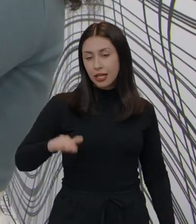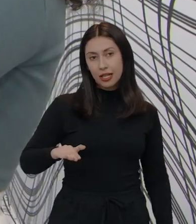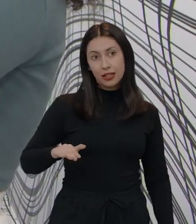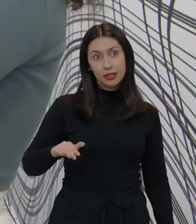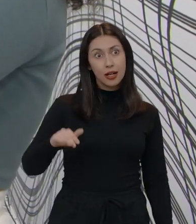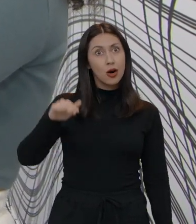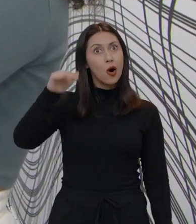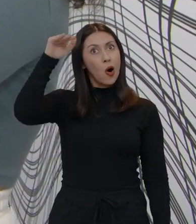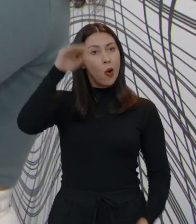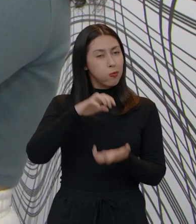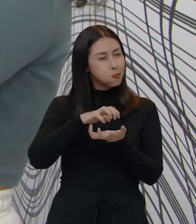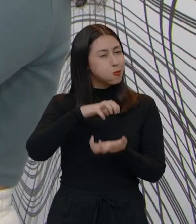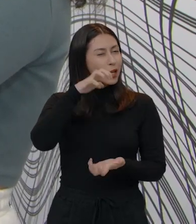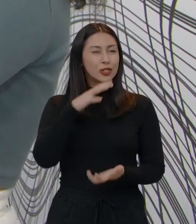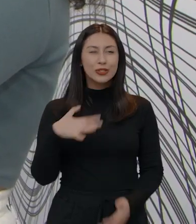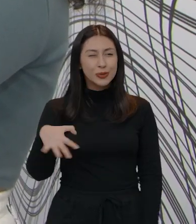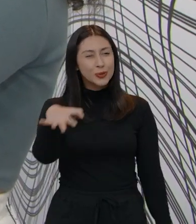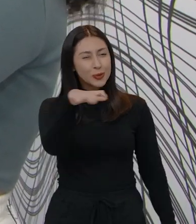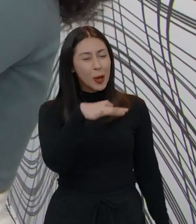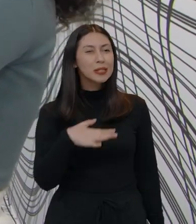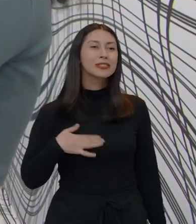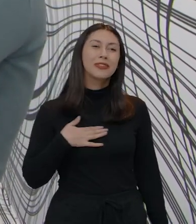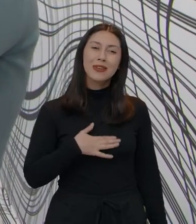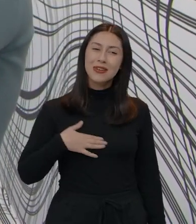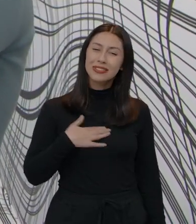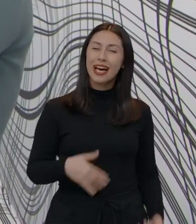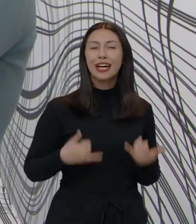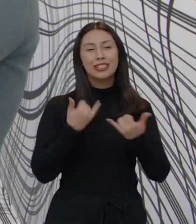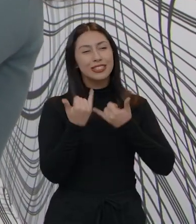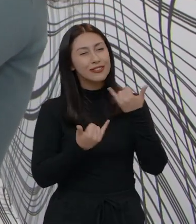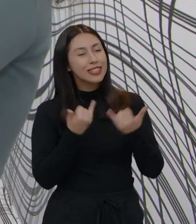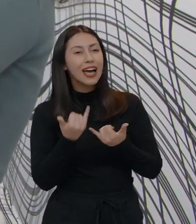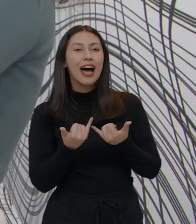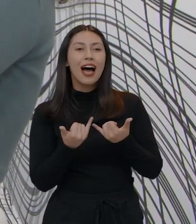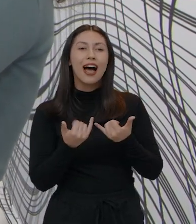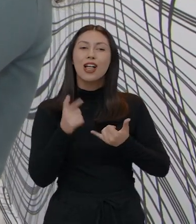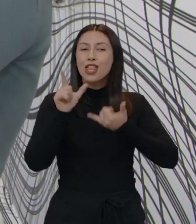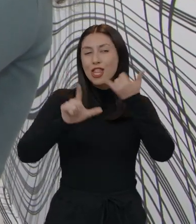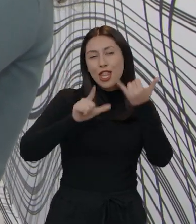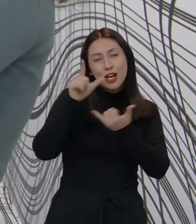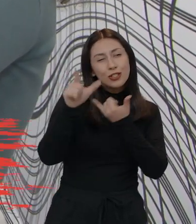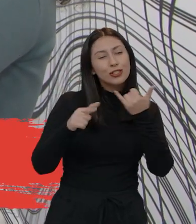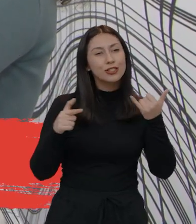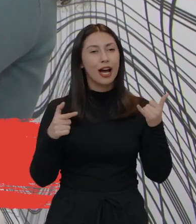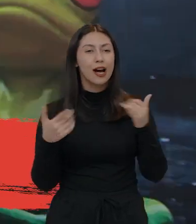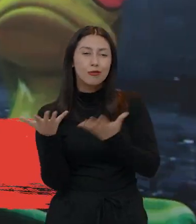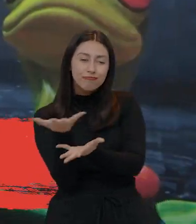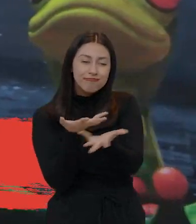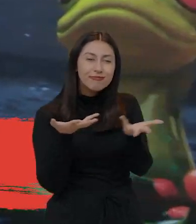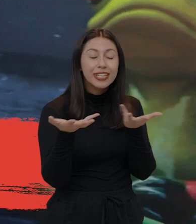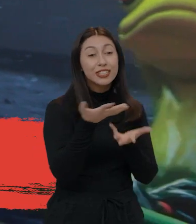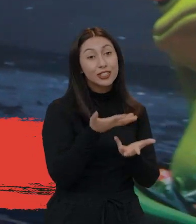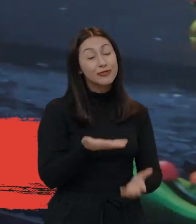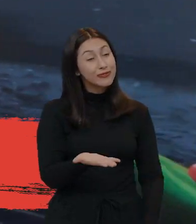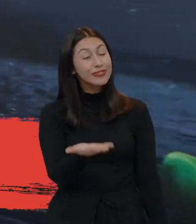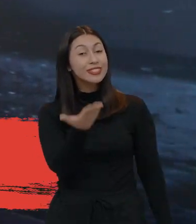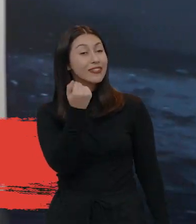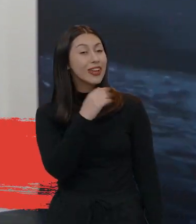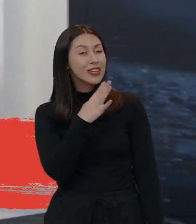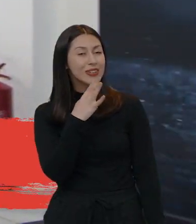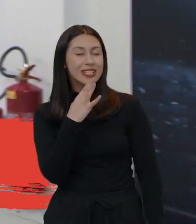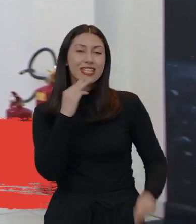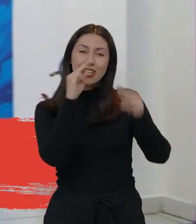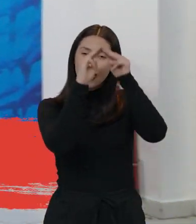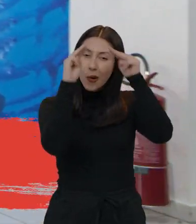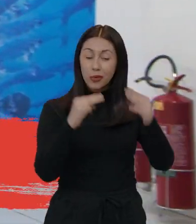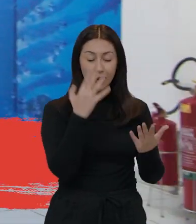criança até o vovô, todos vão se divertir aqui de uma forma lúdica e interativa. Então venham conhecer o Museu das